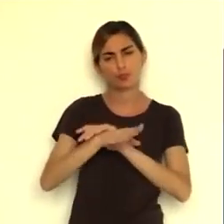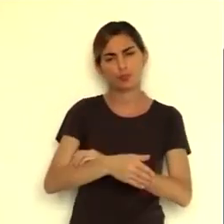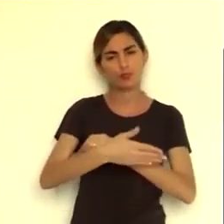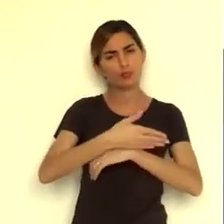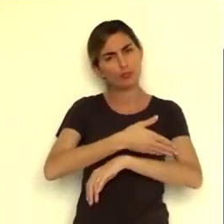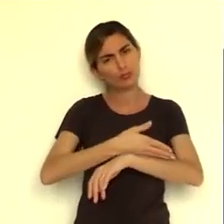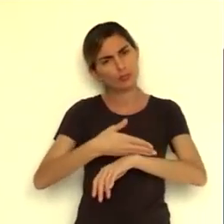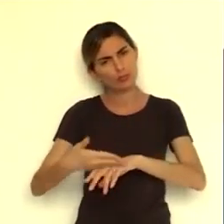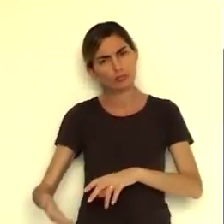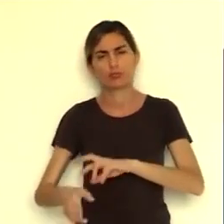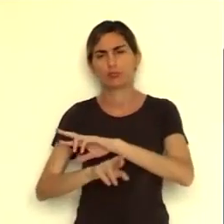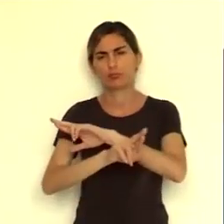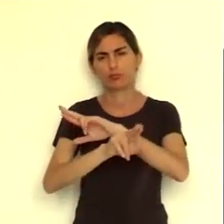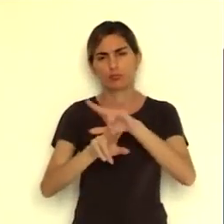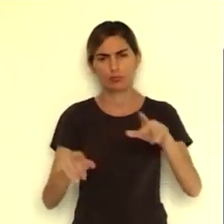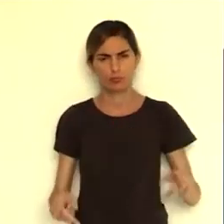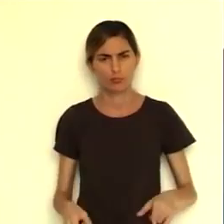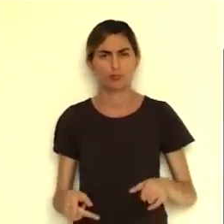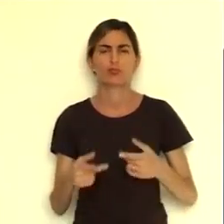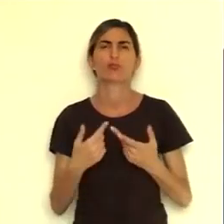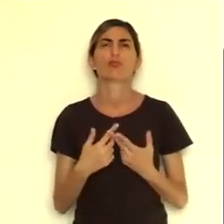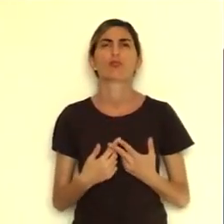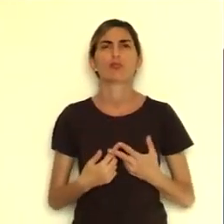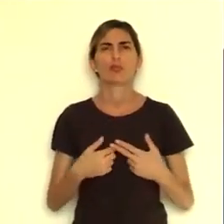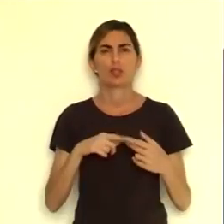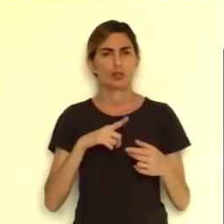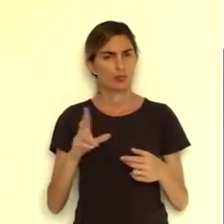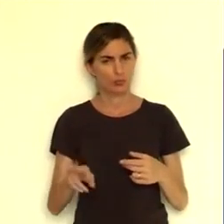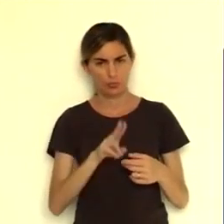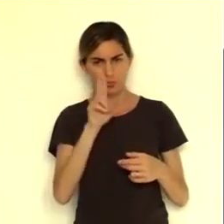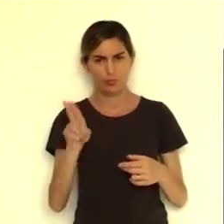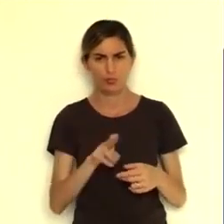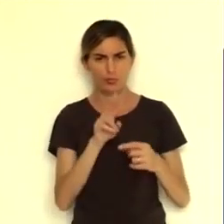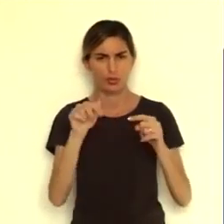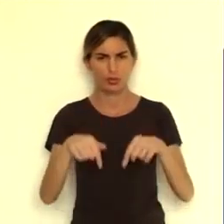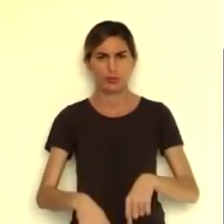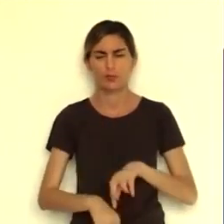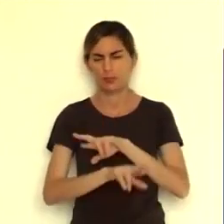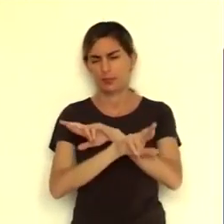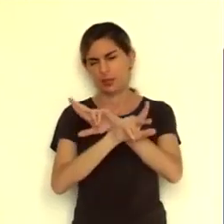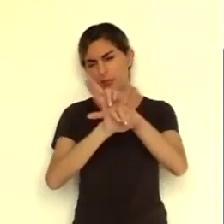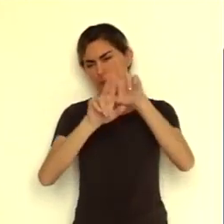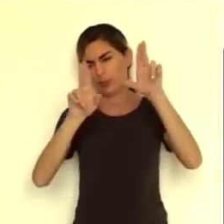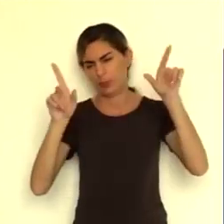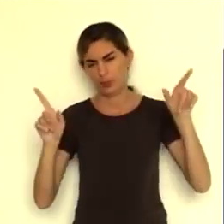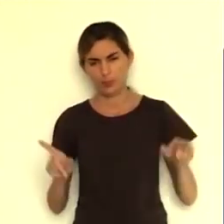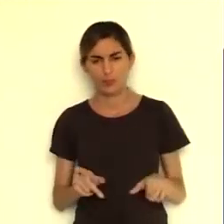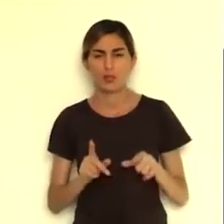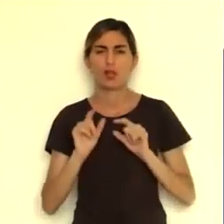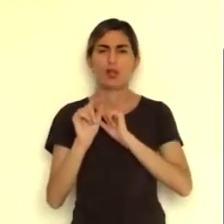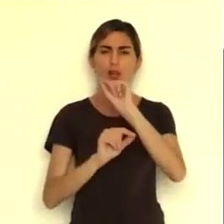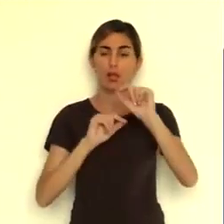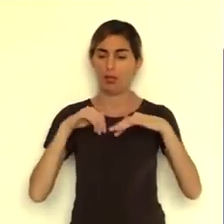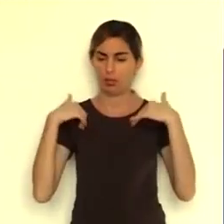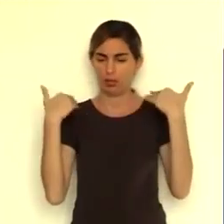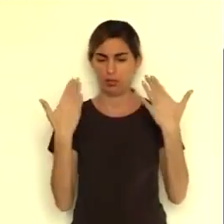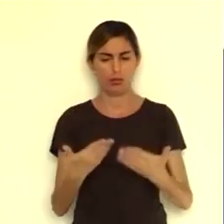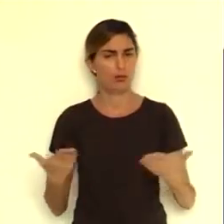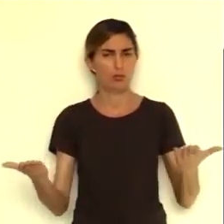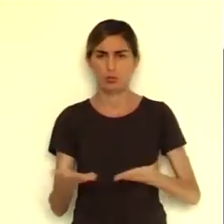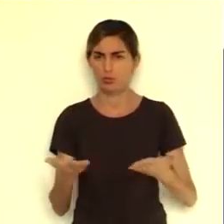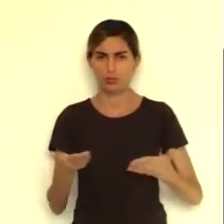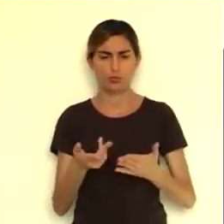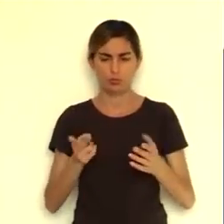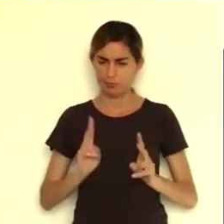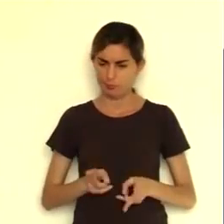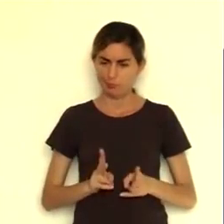e hábitos de costumes que são utilizados, dos mais diversificados, e que até